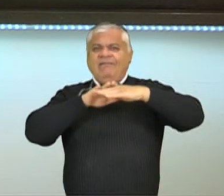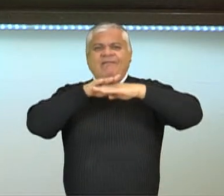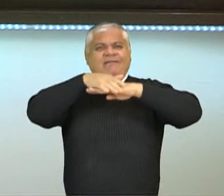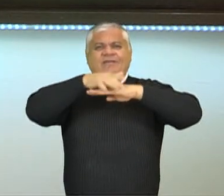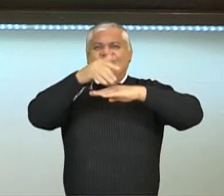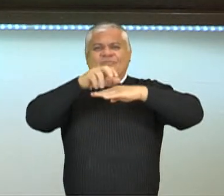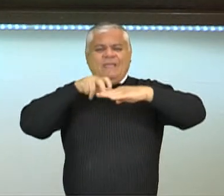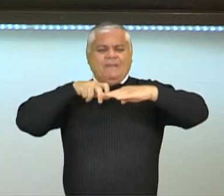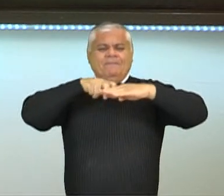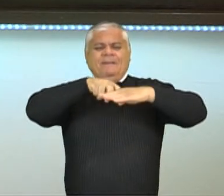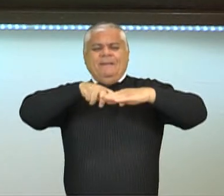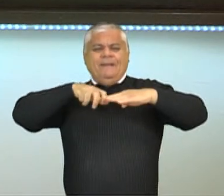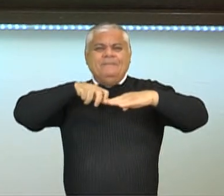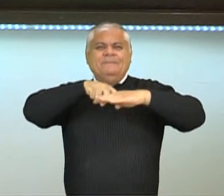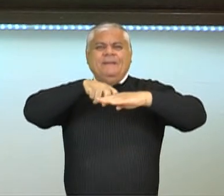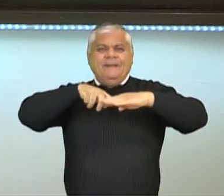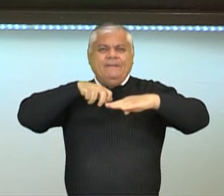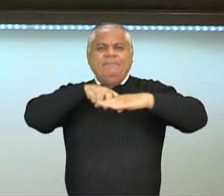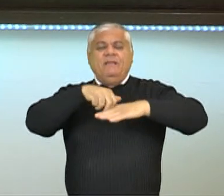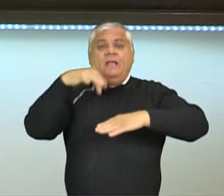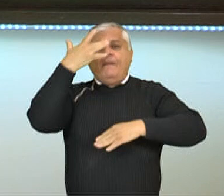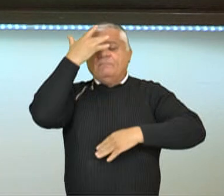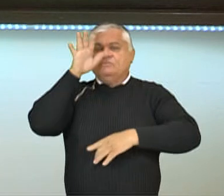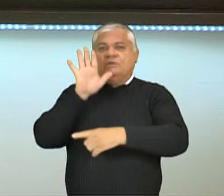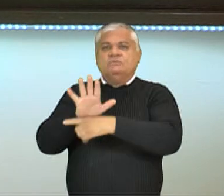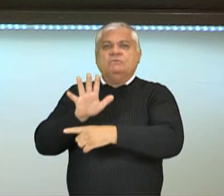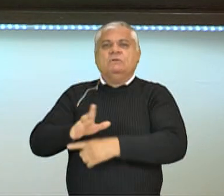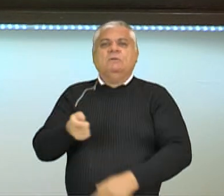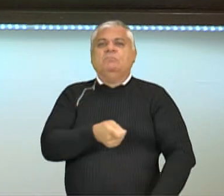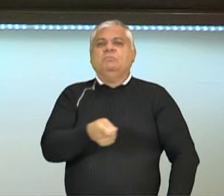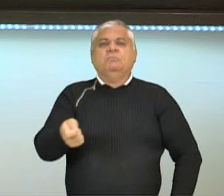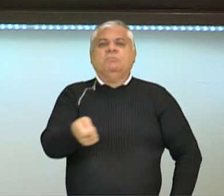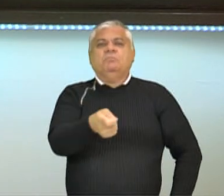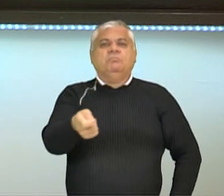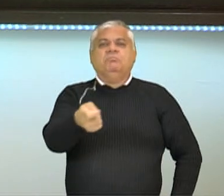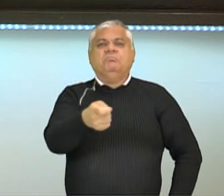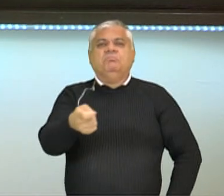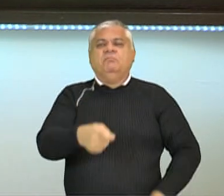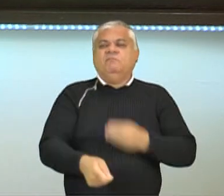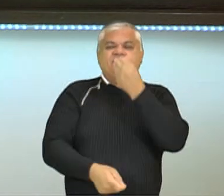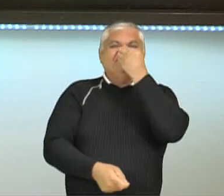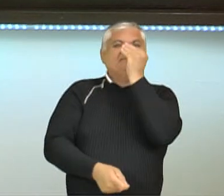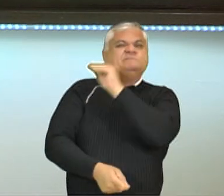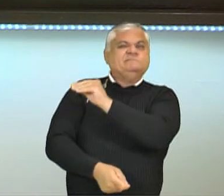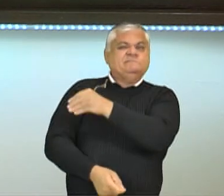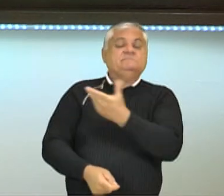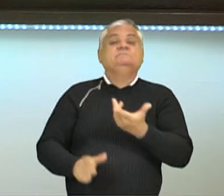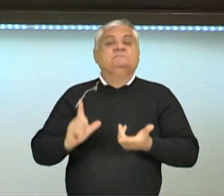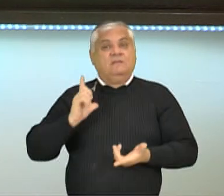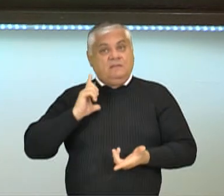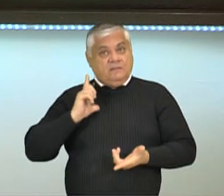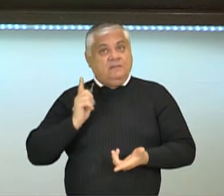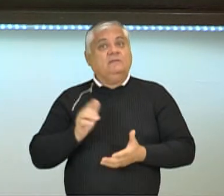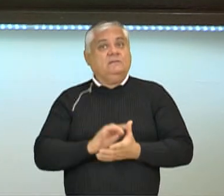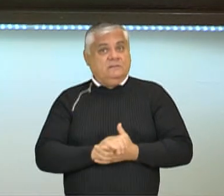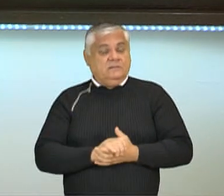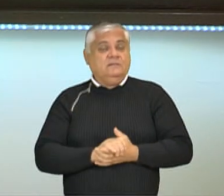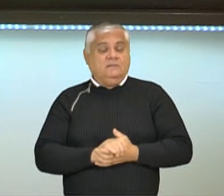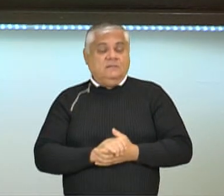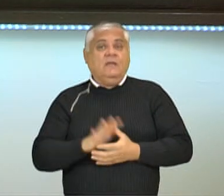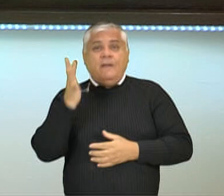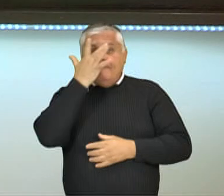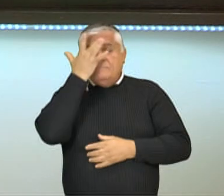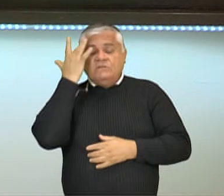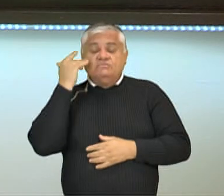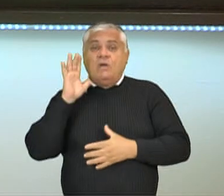adaptadas, porque muitas vezes as pessoas também não auxiliam a atravessar a rua, por exemplo. Né? E às vezes a pessoa ela não precisa da